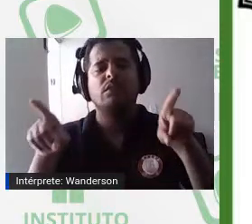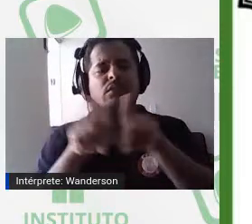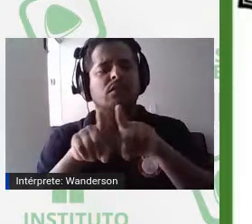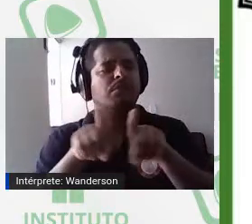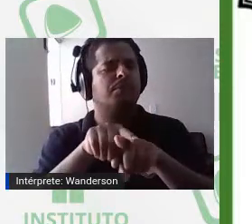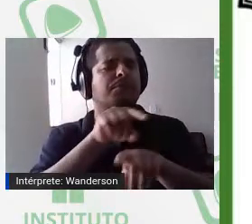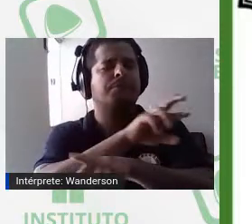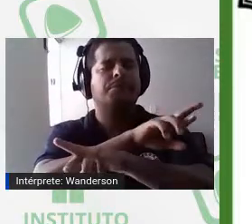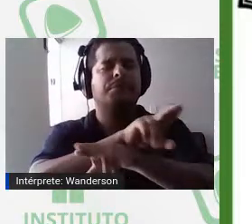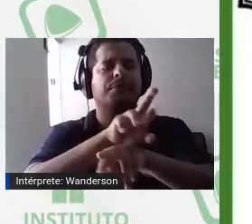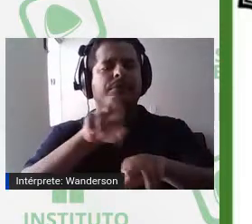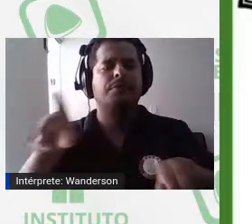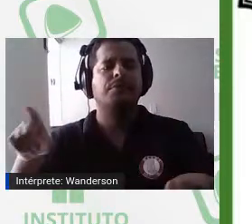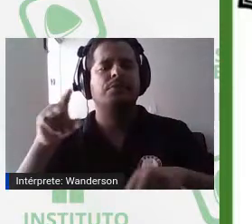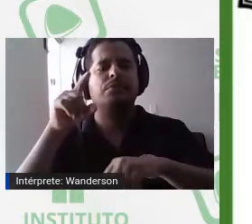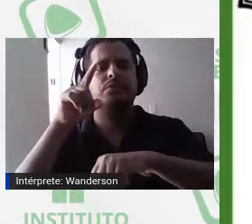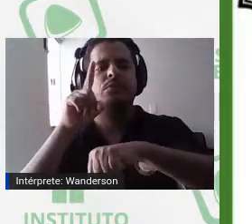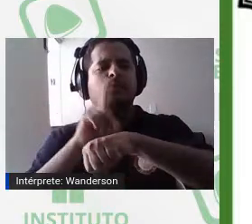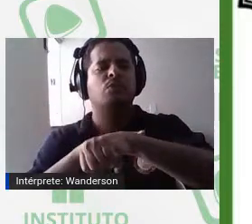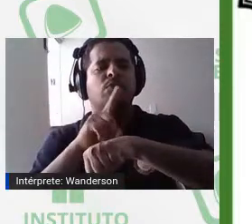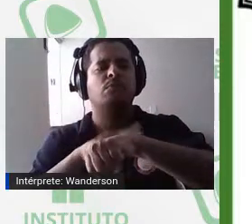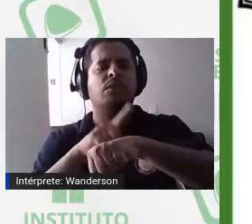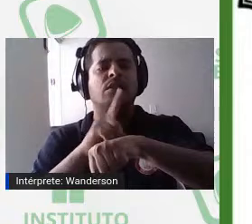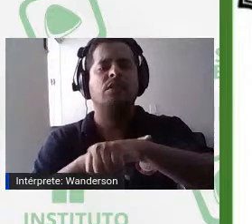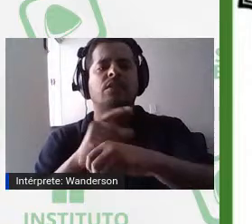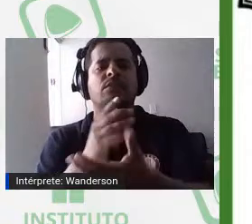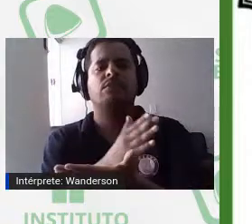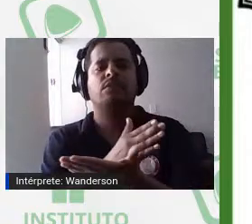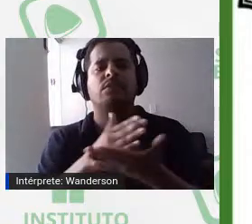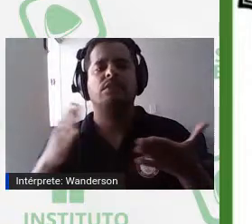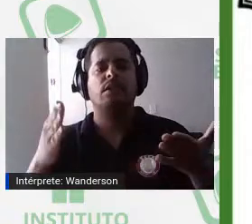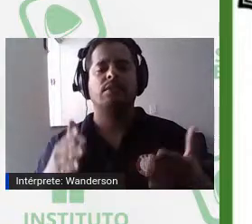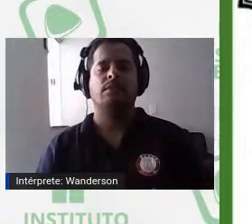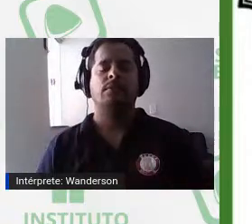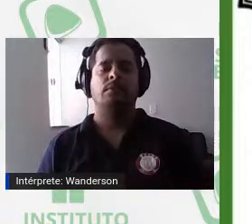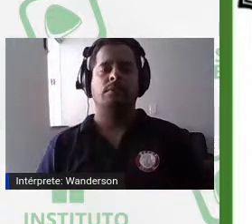outros momentos iniciais.